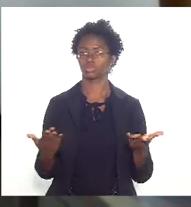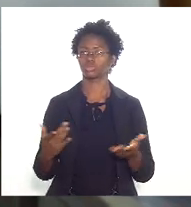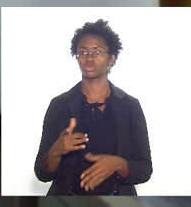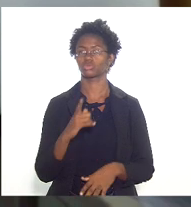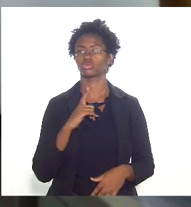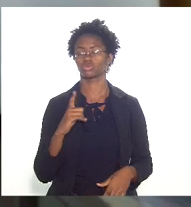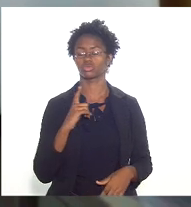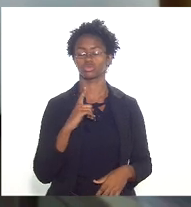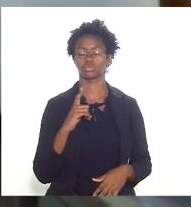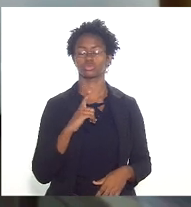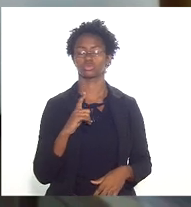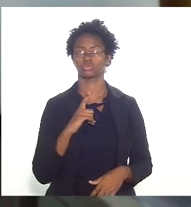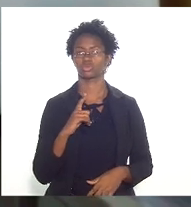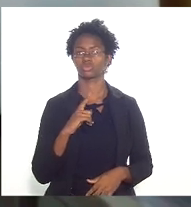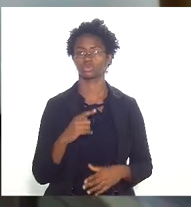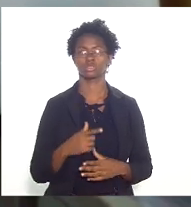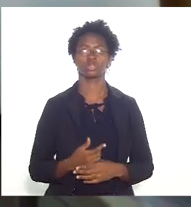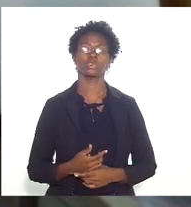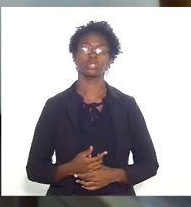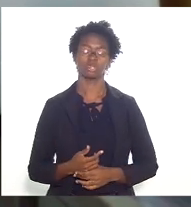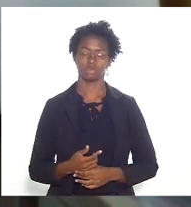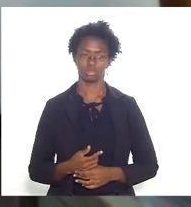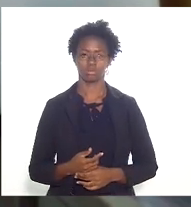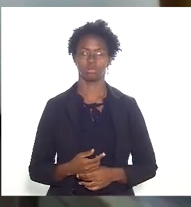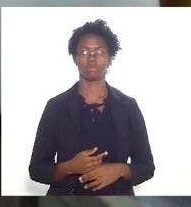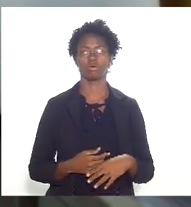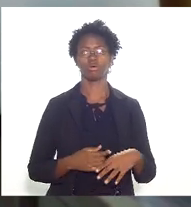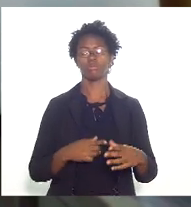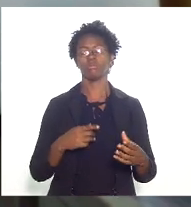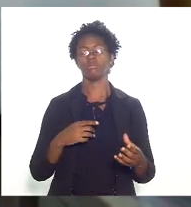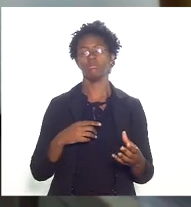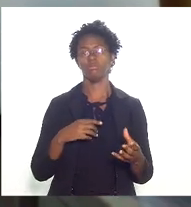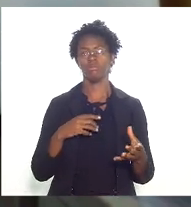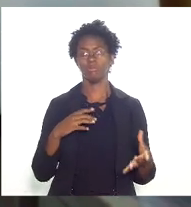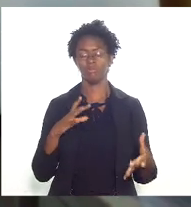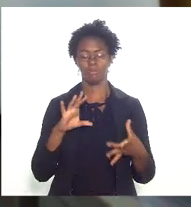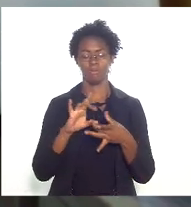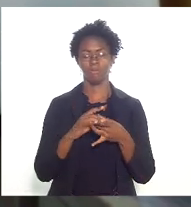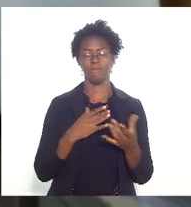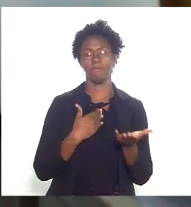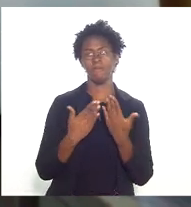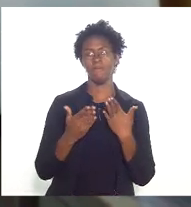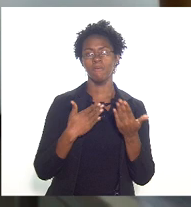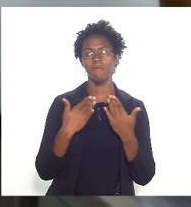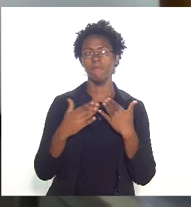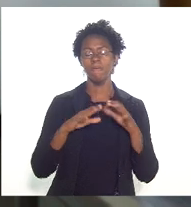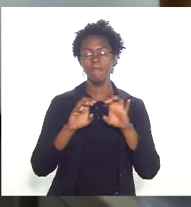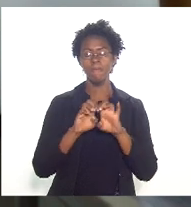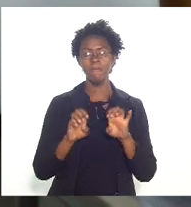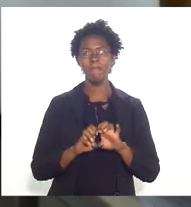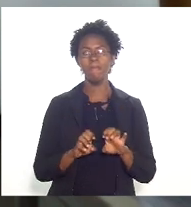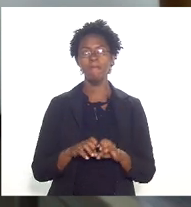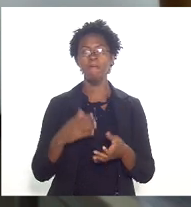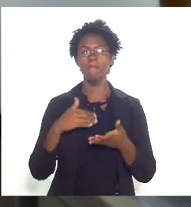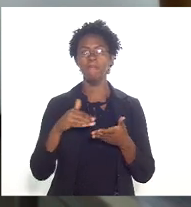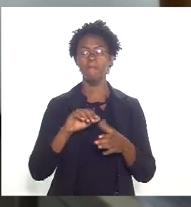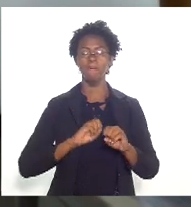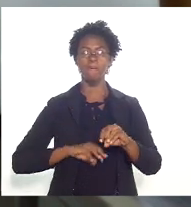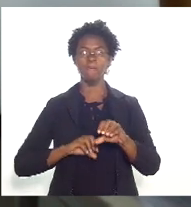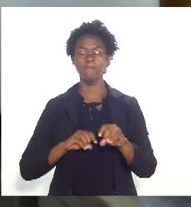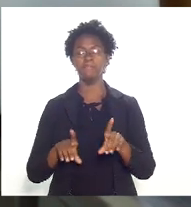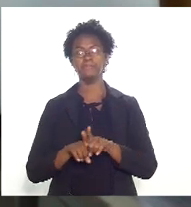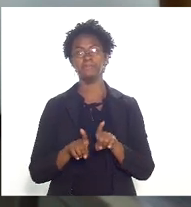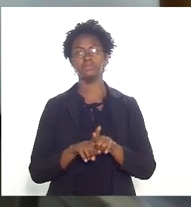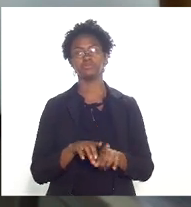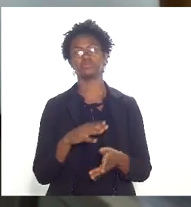articulação que tá bem estruturado entre a secretaria de educação e Secretaria de Saúde e